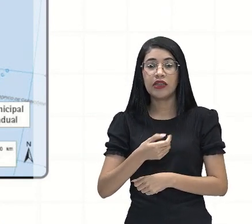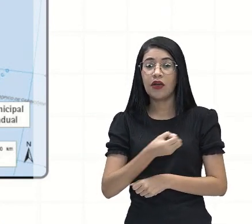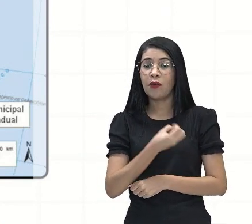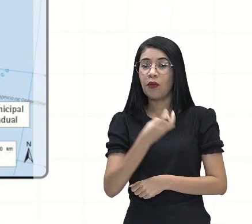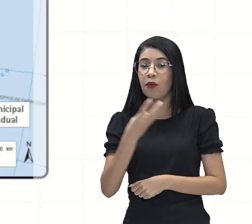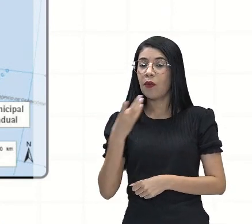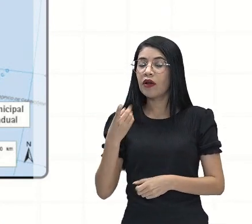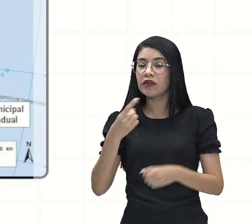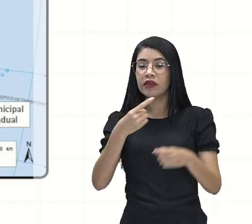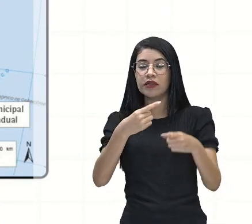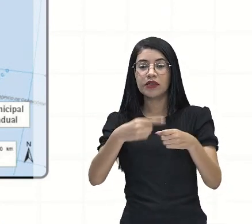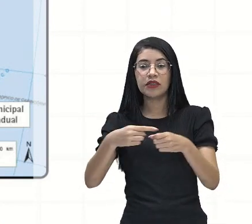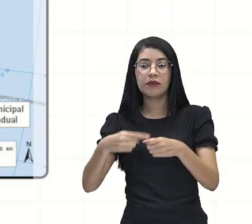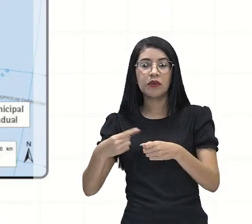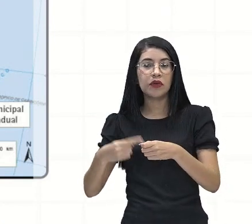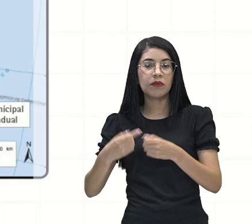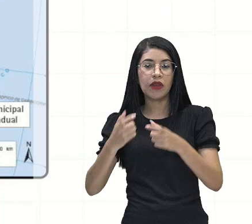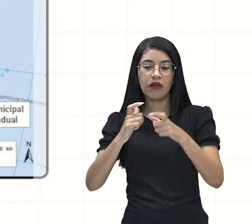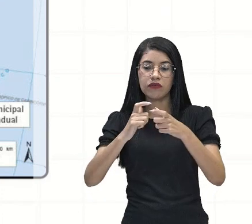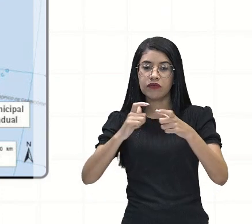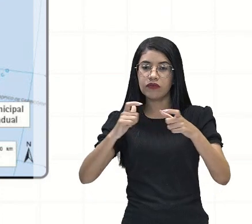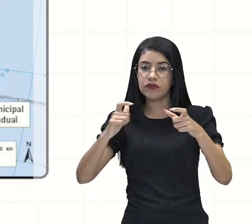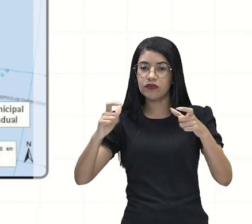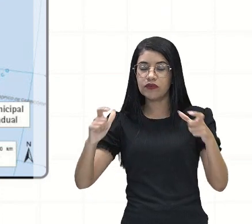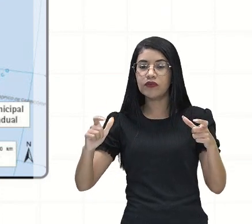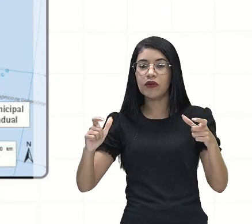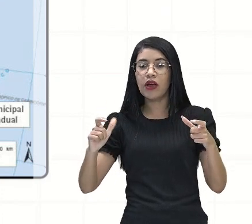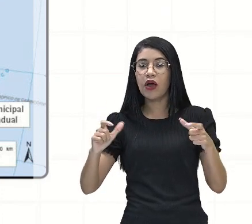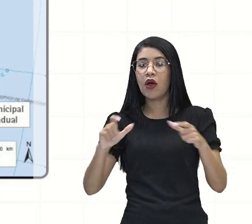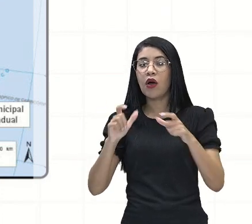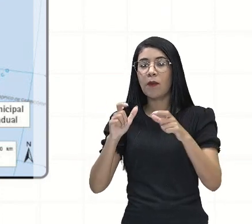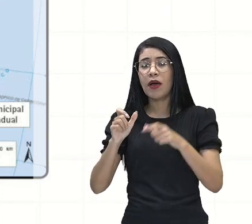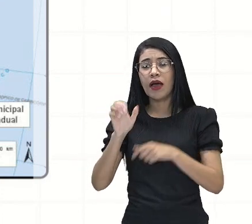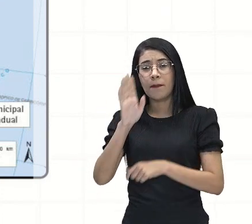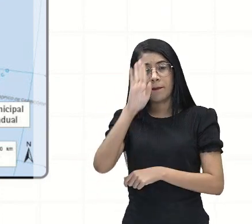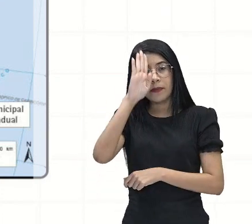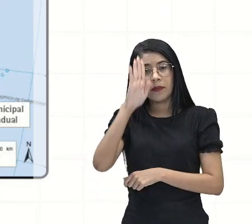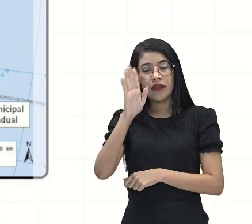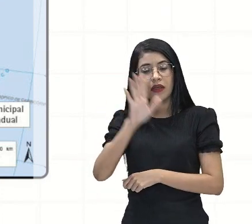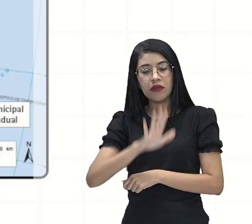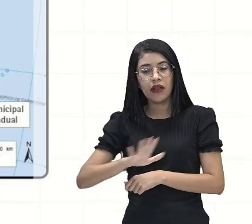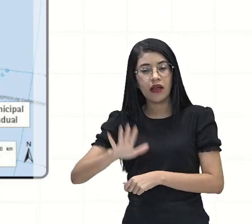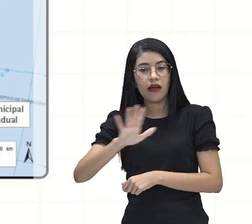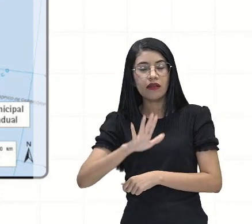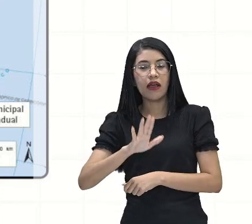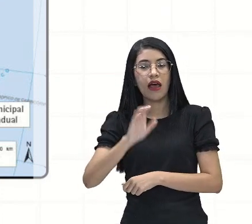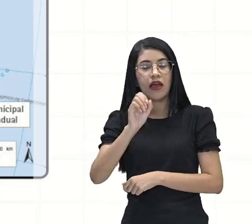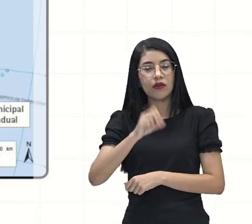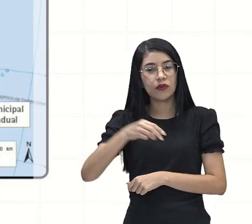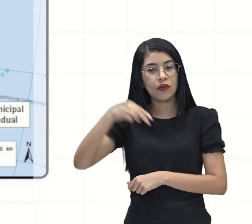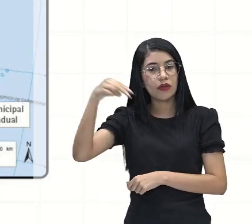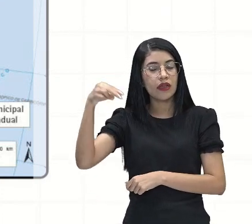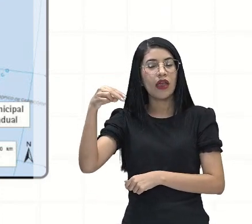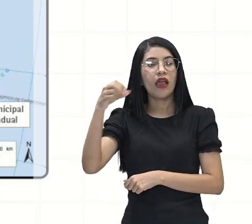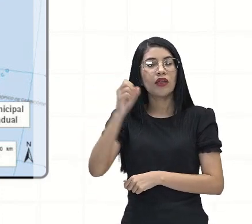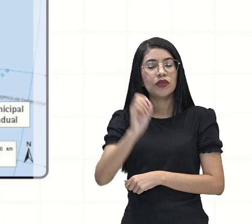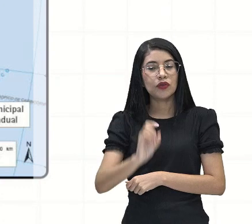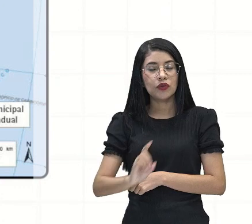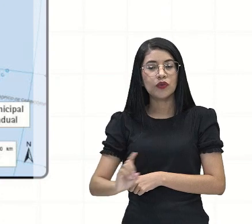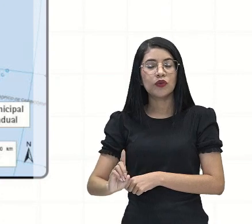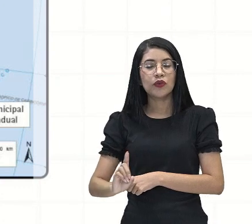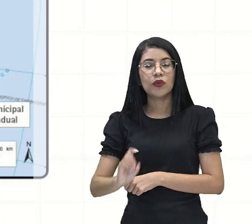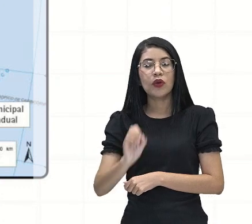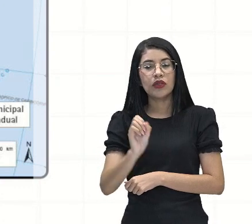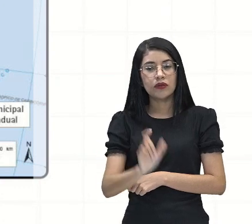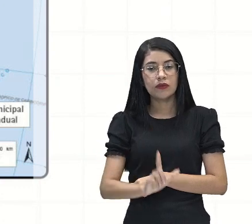ela já se encontra aí mais concentrada os municípios aí né cresceu o número de municípios aí no